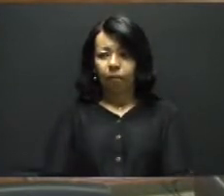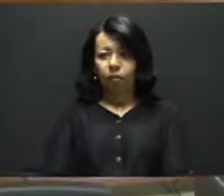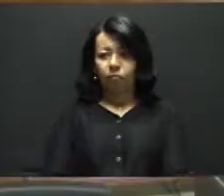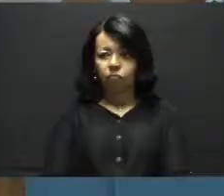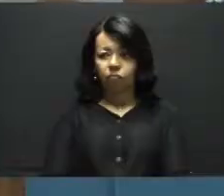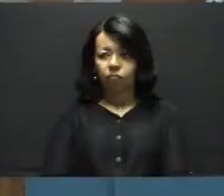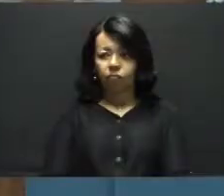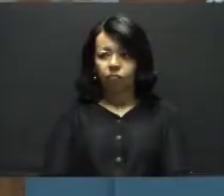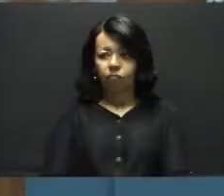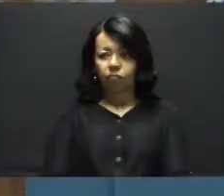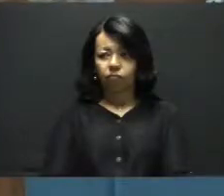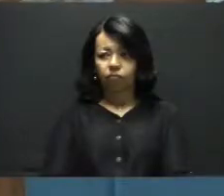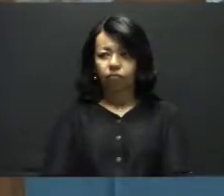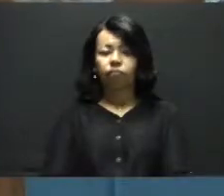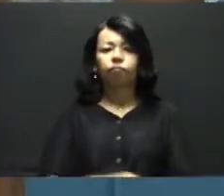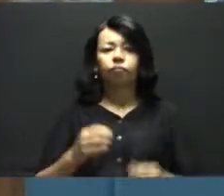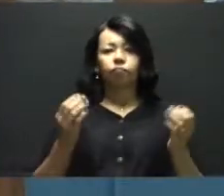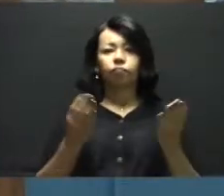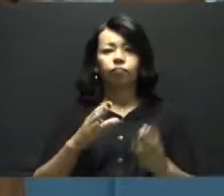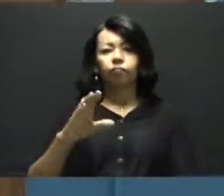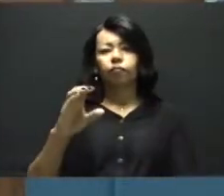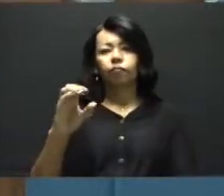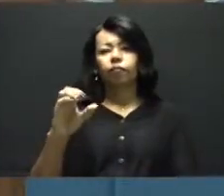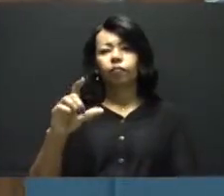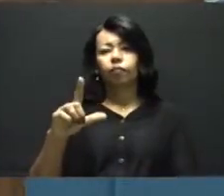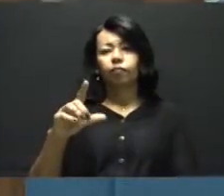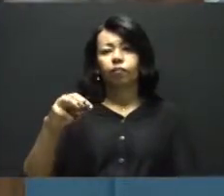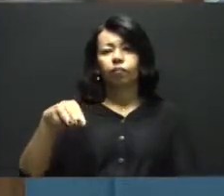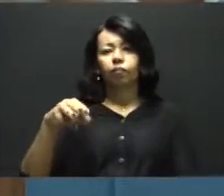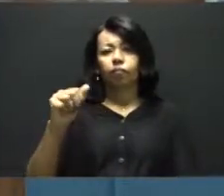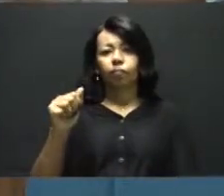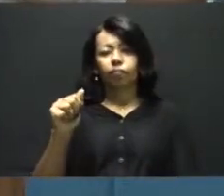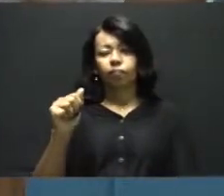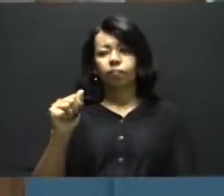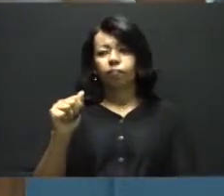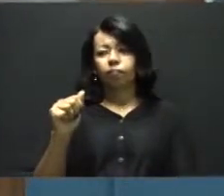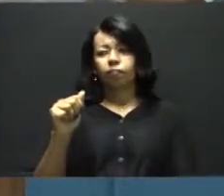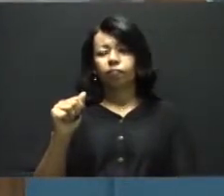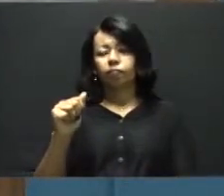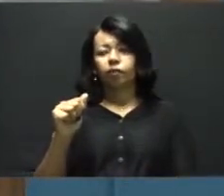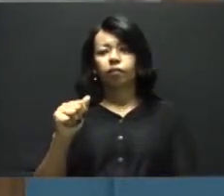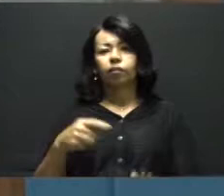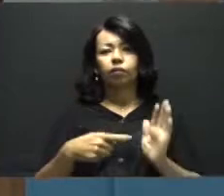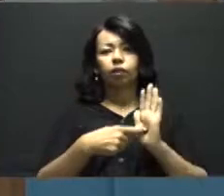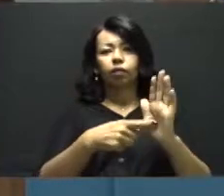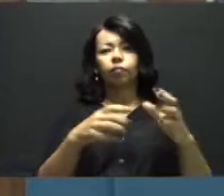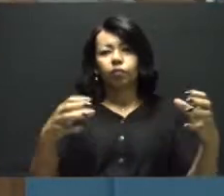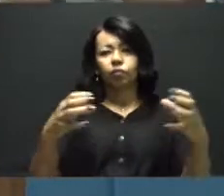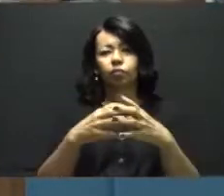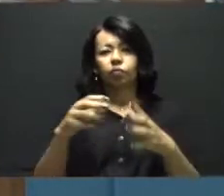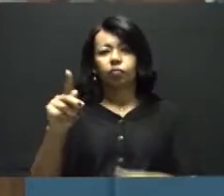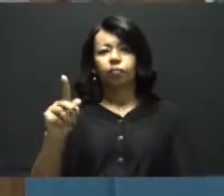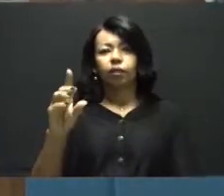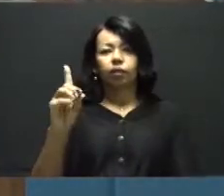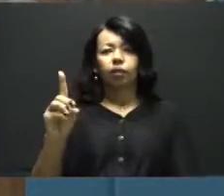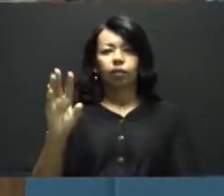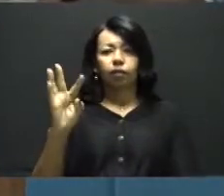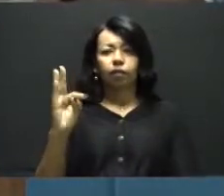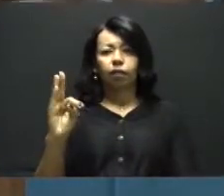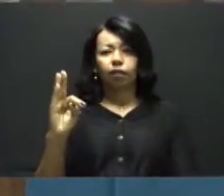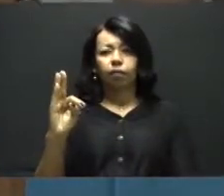jeremias neste momento o céu marão de oliveira santos indicada pela bancada do pdt